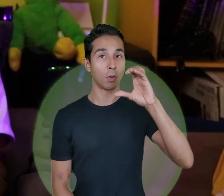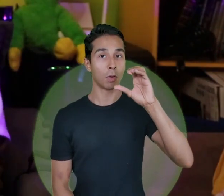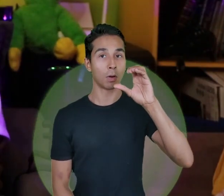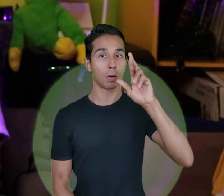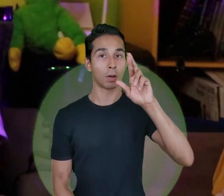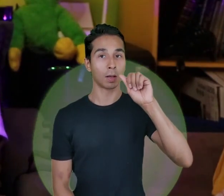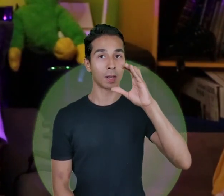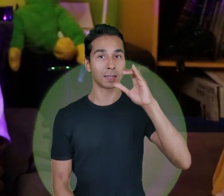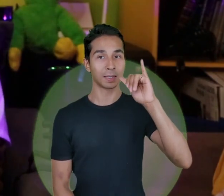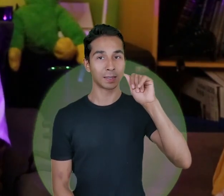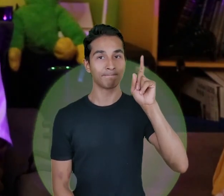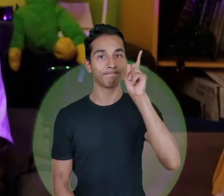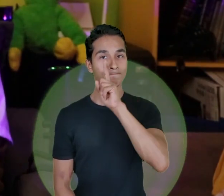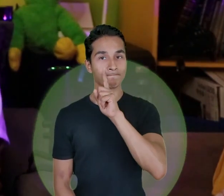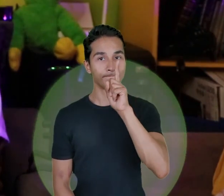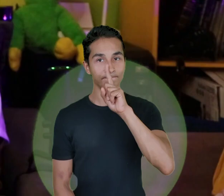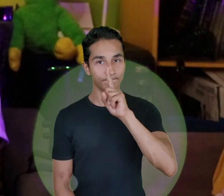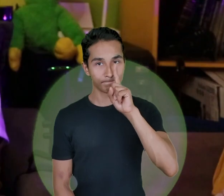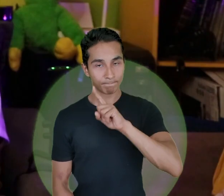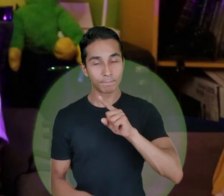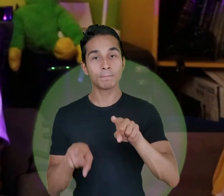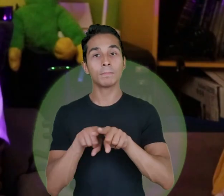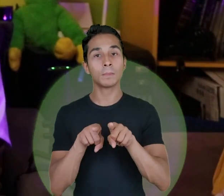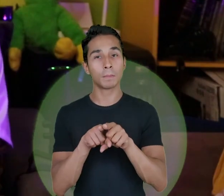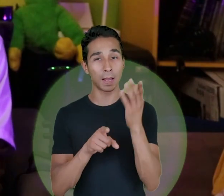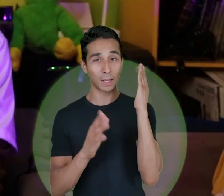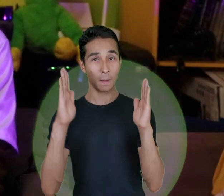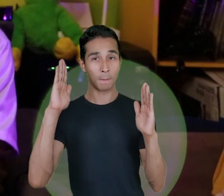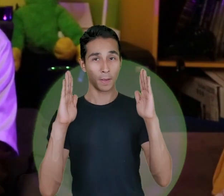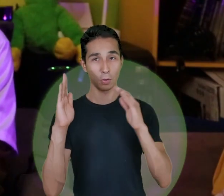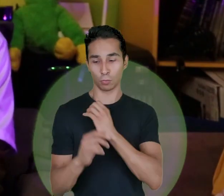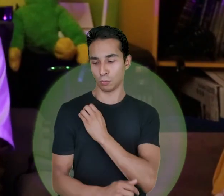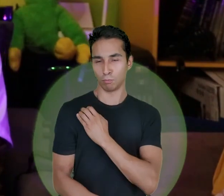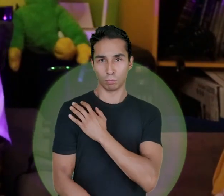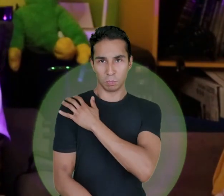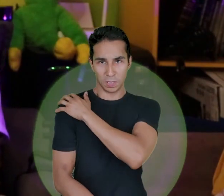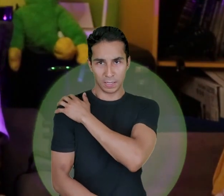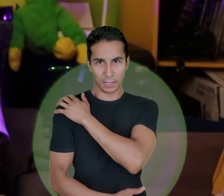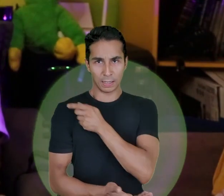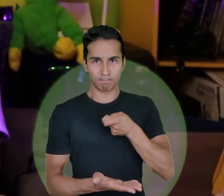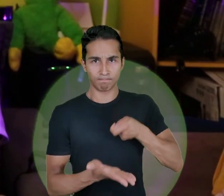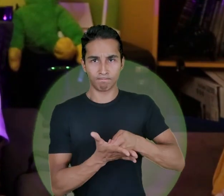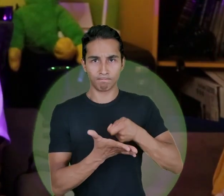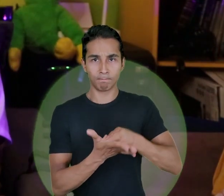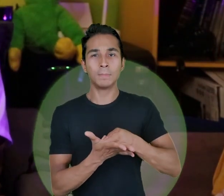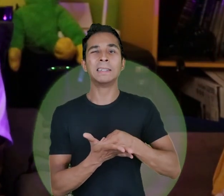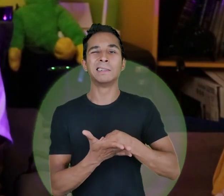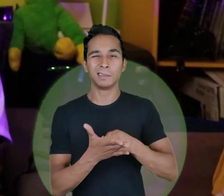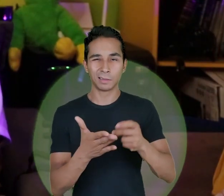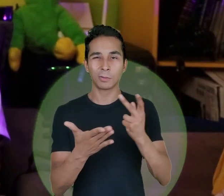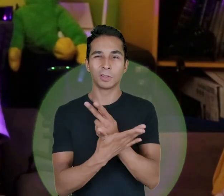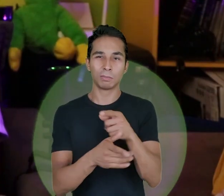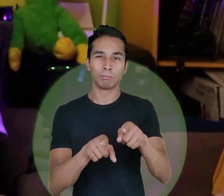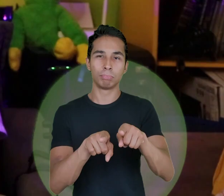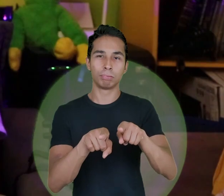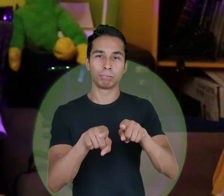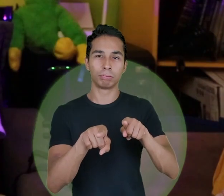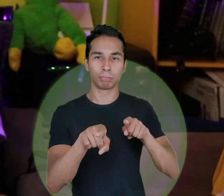os atrasos que nós tivemos, infelizmente, durante o período da ditadura militar, enfim, mudanças de